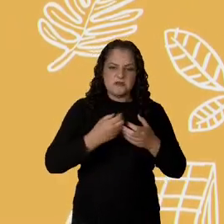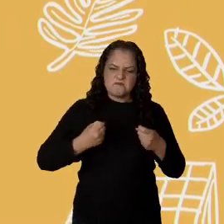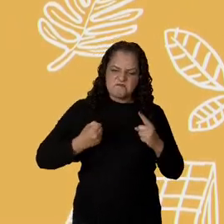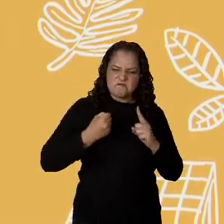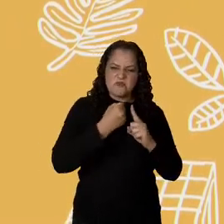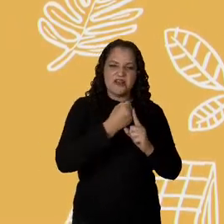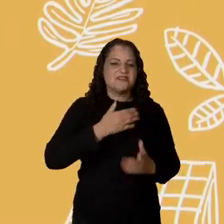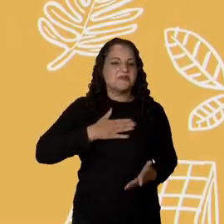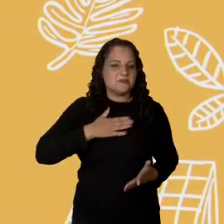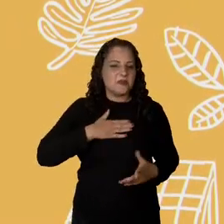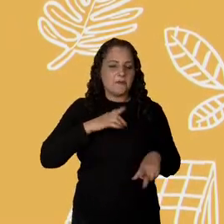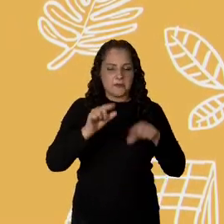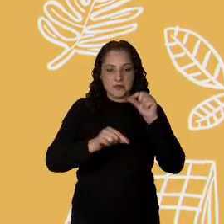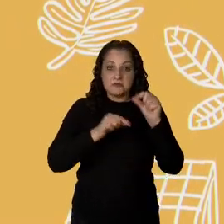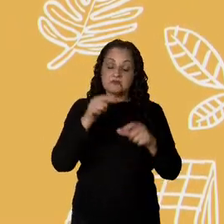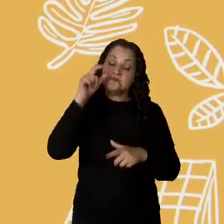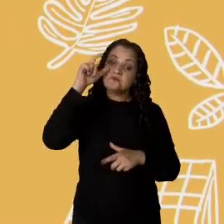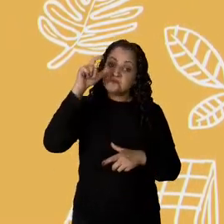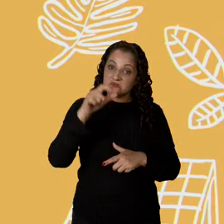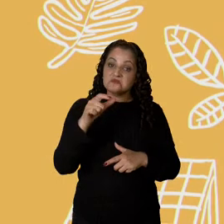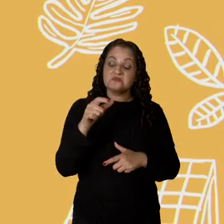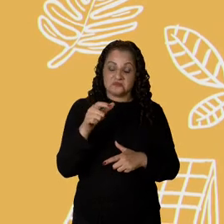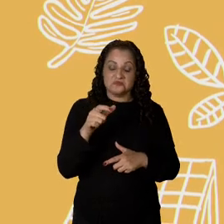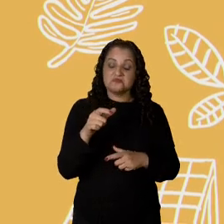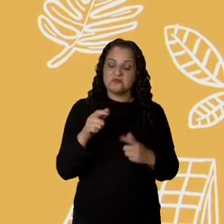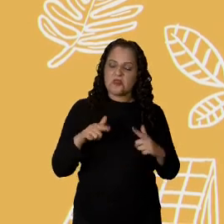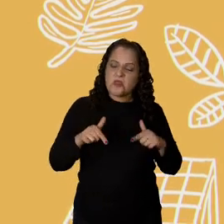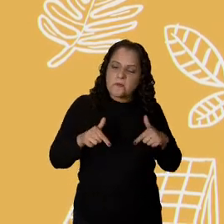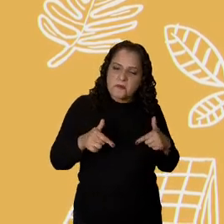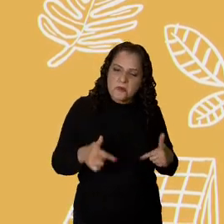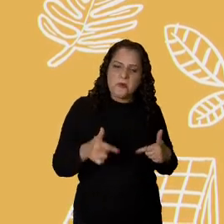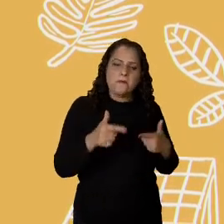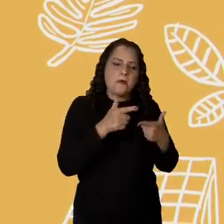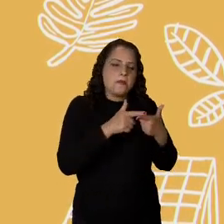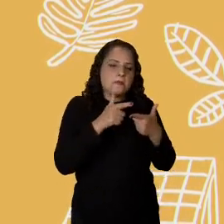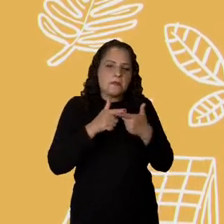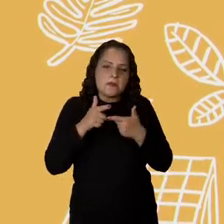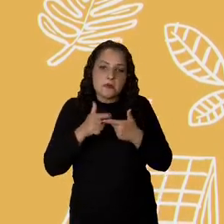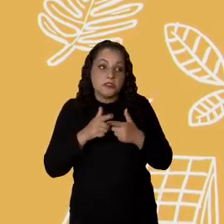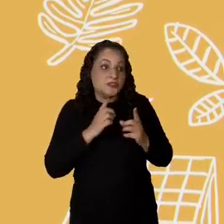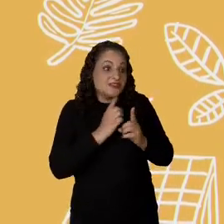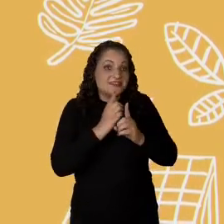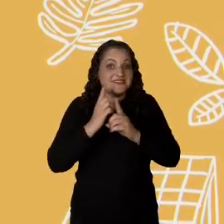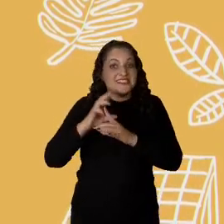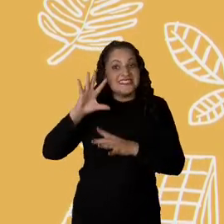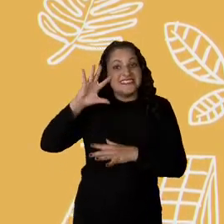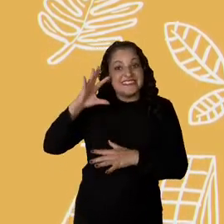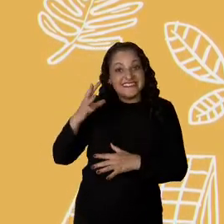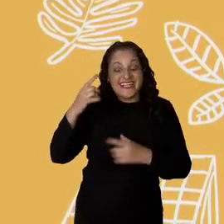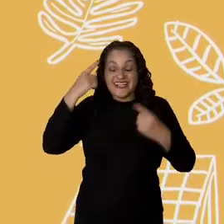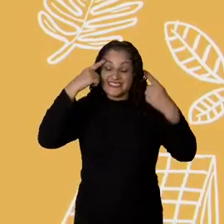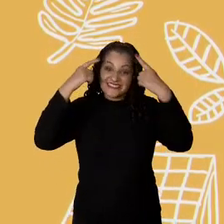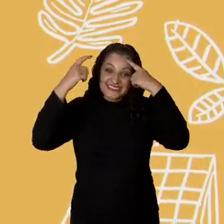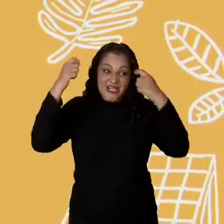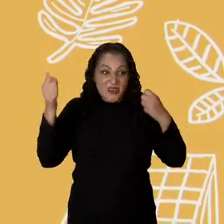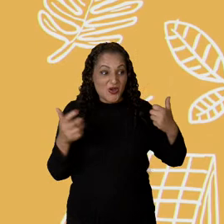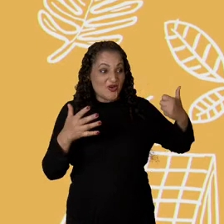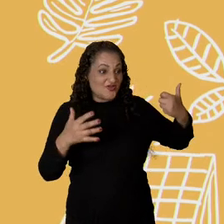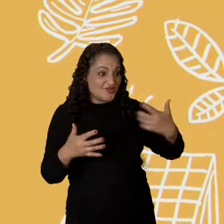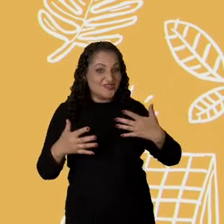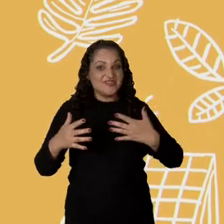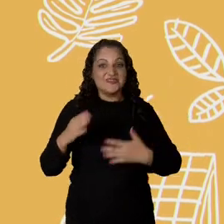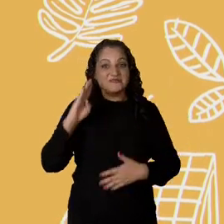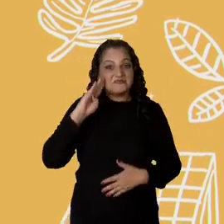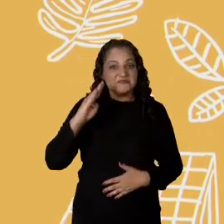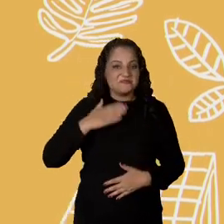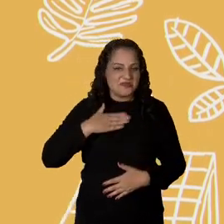foi o interesse por buscar problemas, né, e encontrar uma solução de forma criativa. Eu acho que isso é fundamental, não